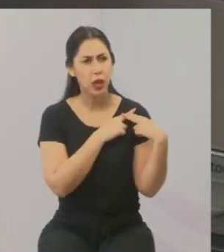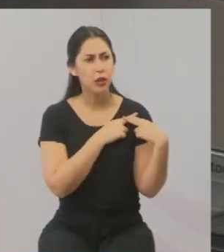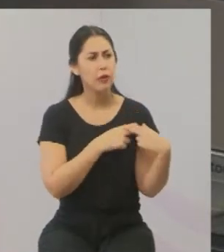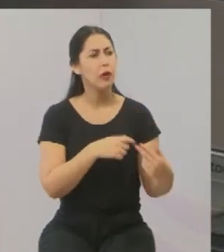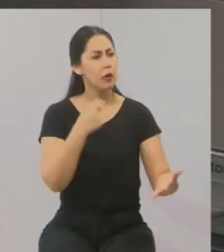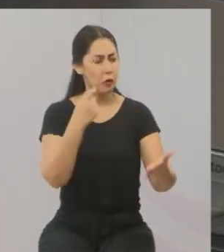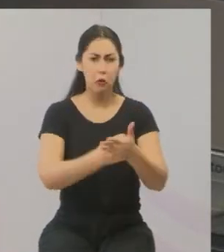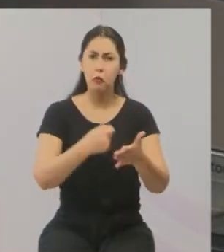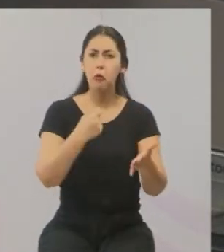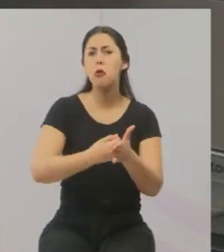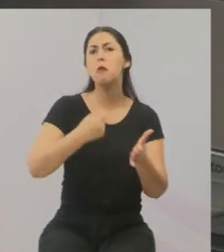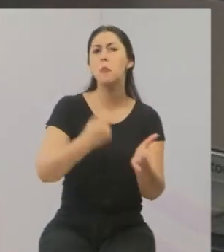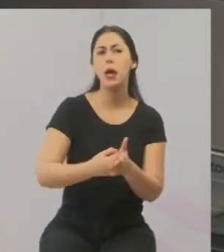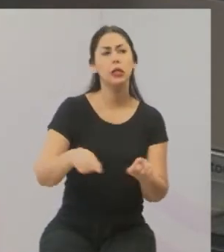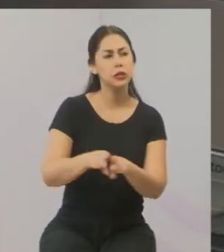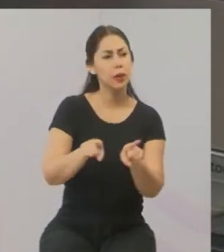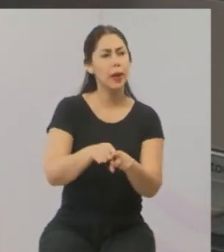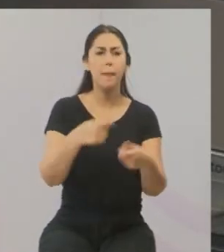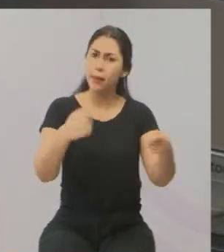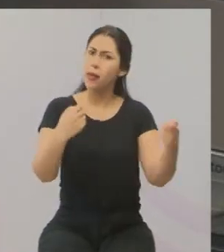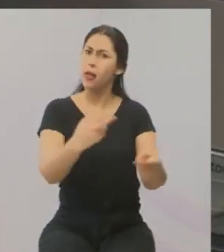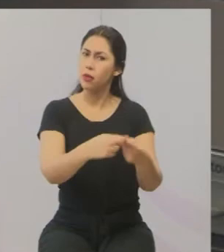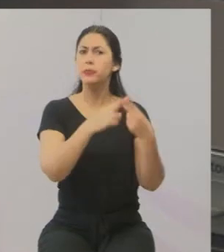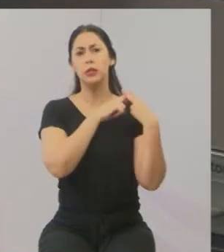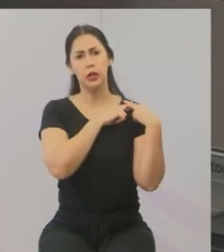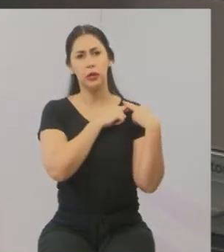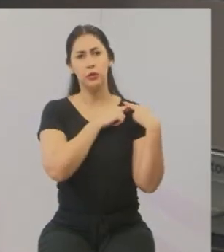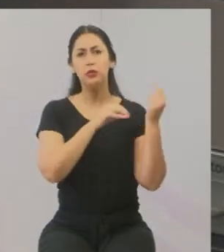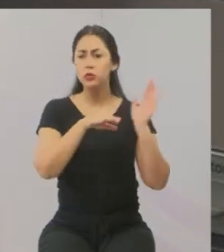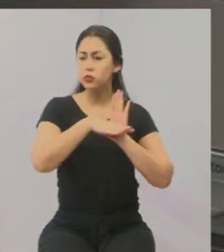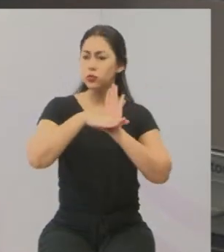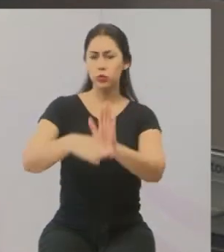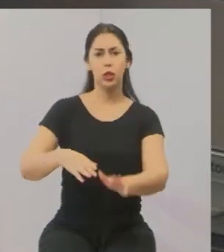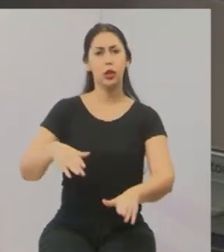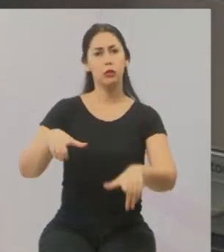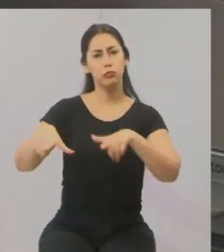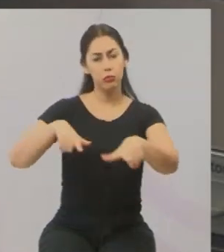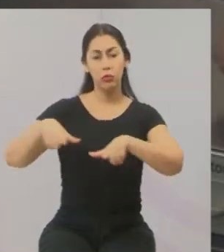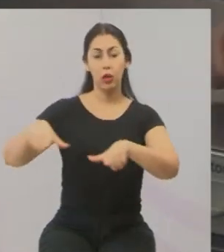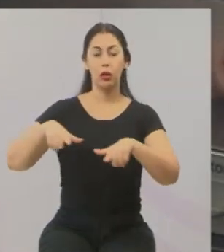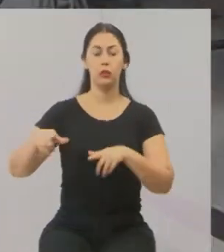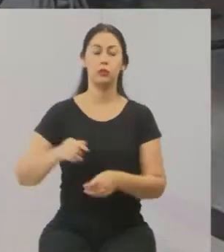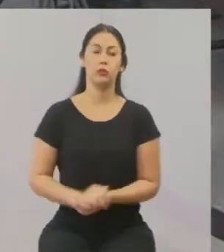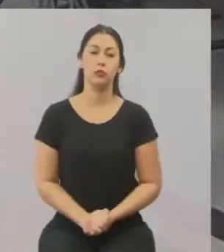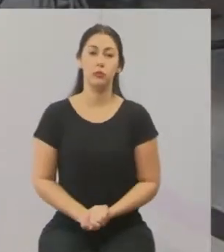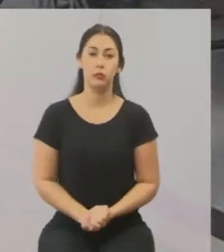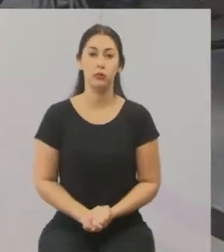da prefeitura mais uma postura de responsabilidade com os trabalhadores.